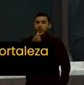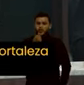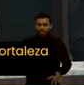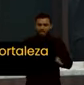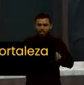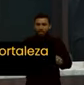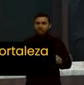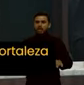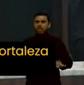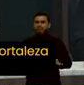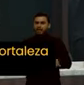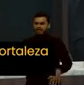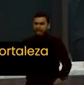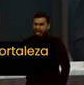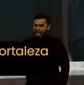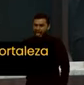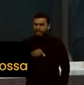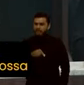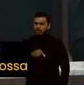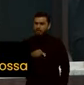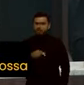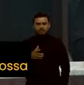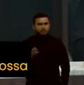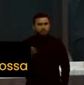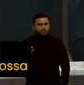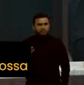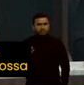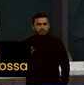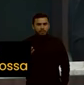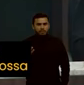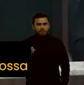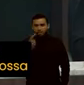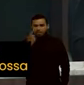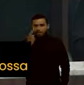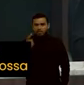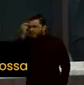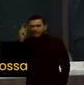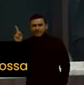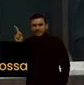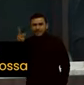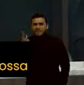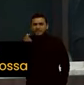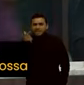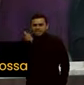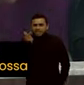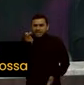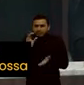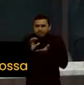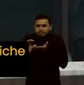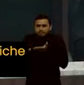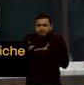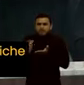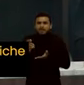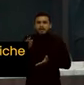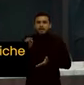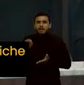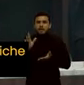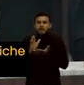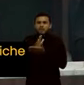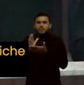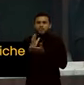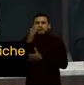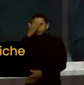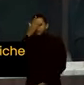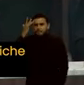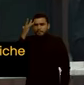E parece-me que a Prefeitura de Fortaleza está criando, a custo dos nossos dinheiros, um ambiente para adulto que possa, porventura, ter esse